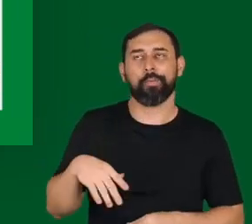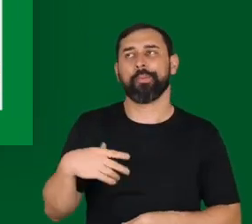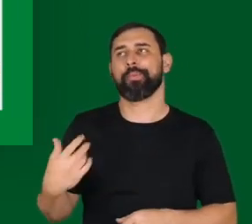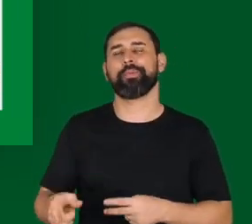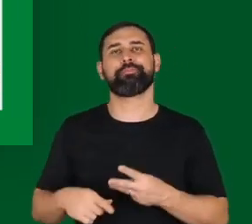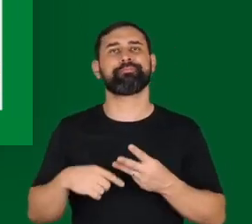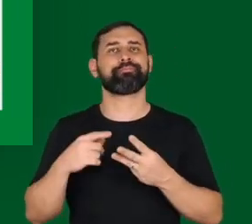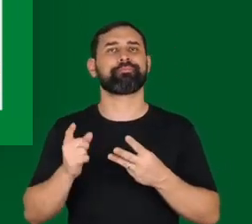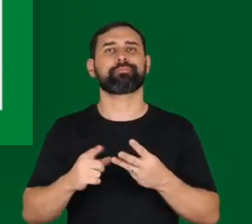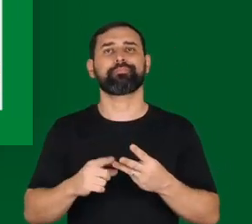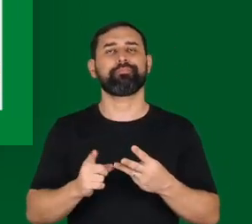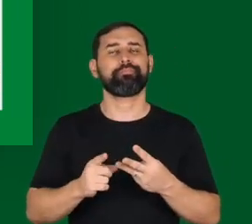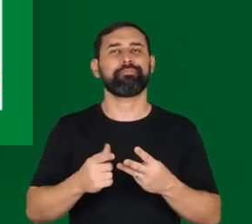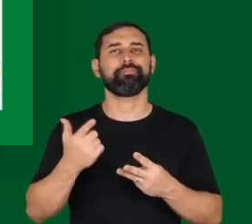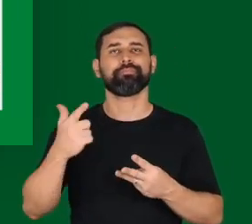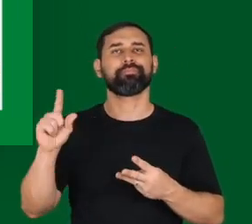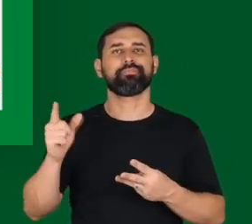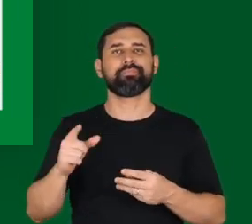de traumas